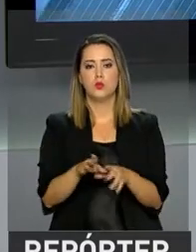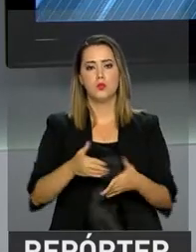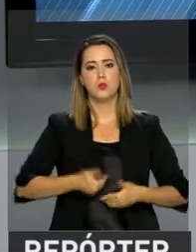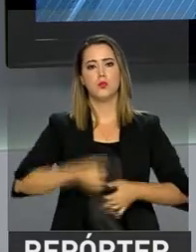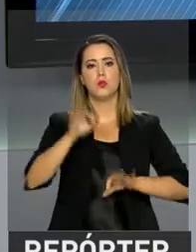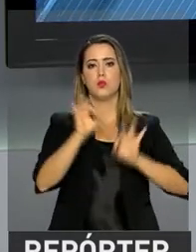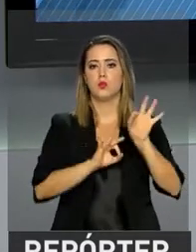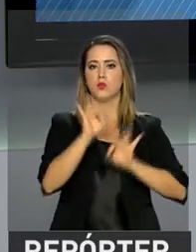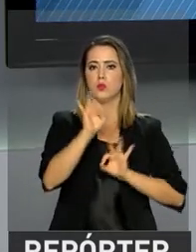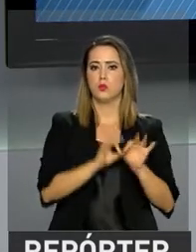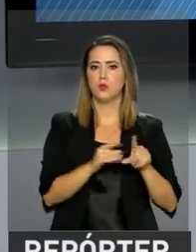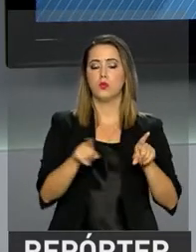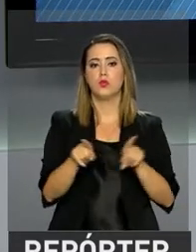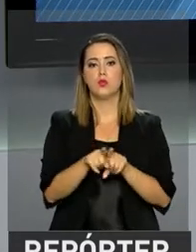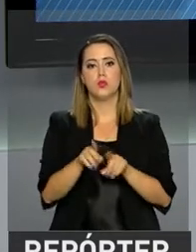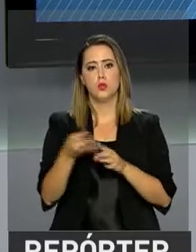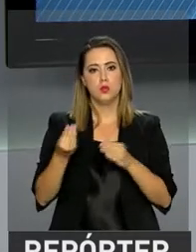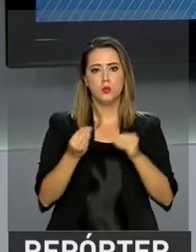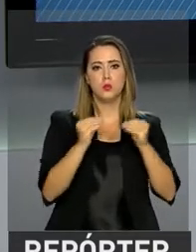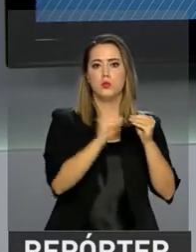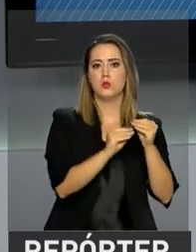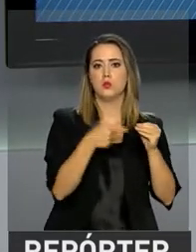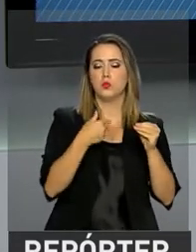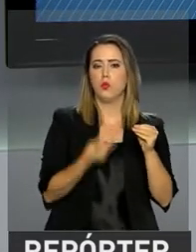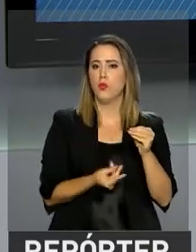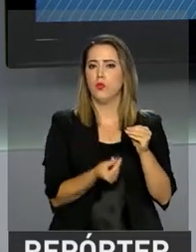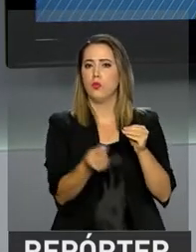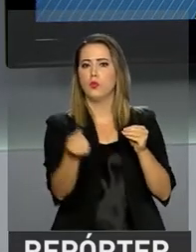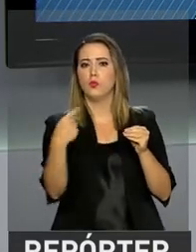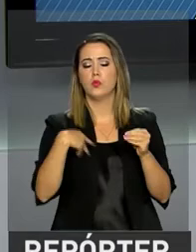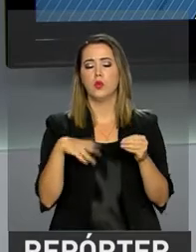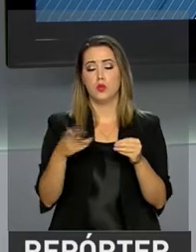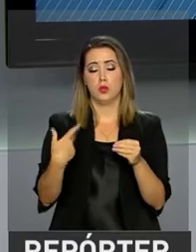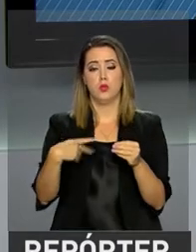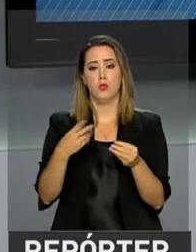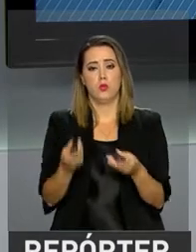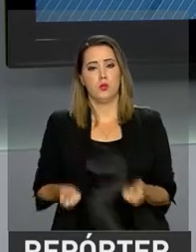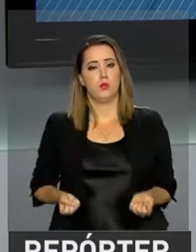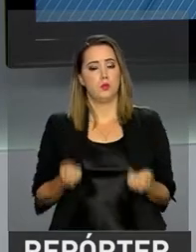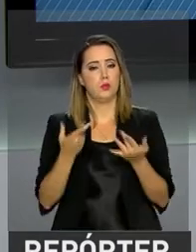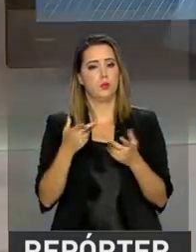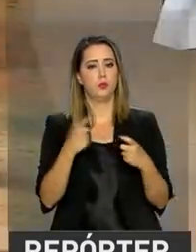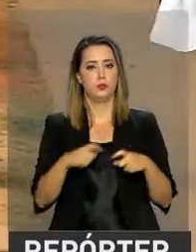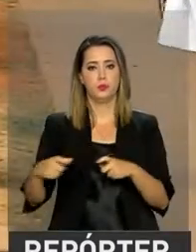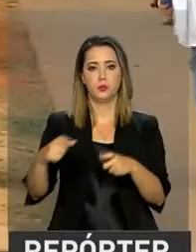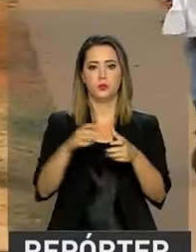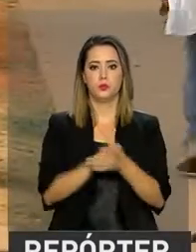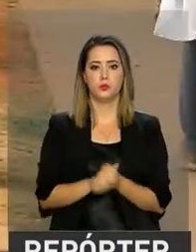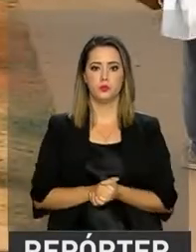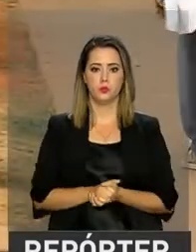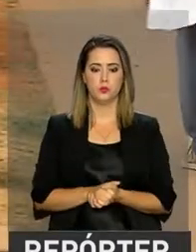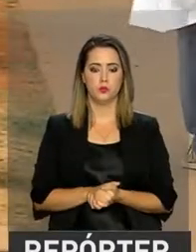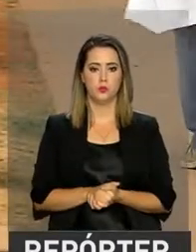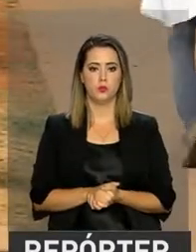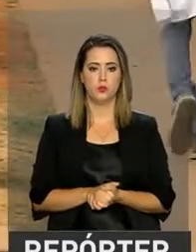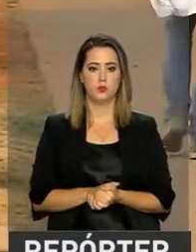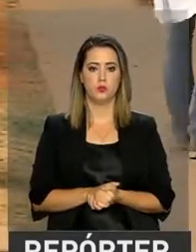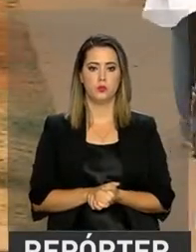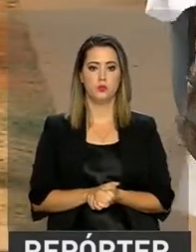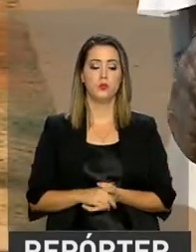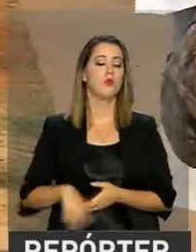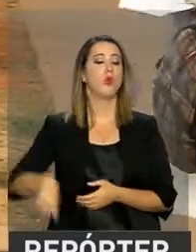e adequação da estrutura, além de complementar o custeio das unidades. Os